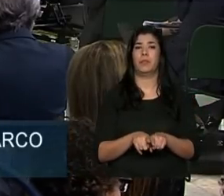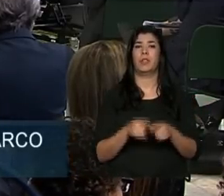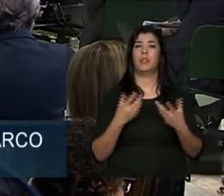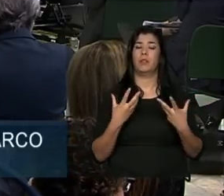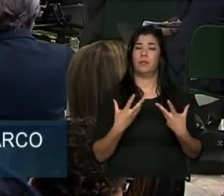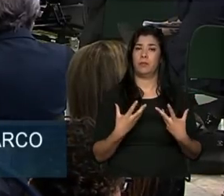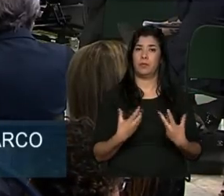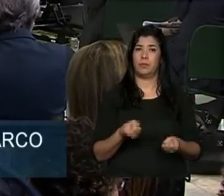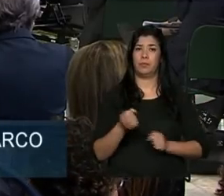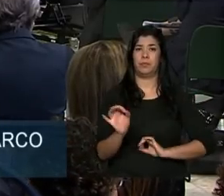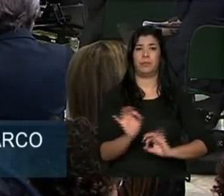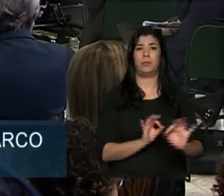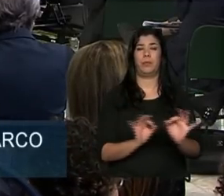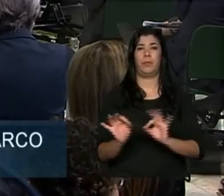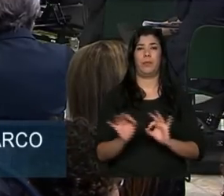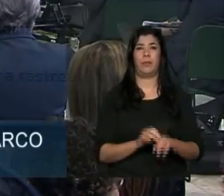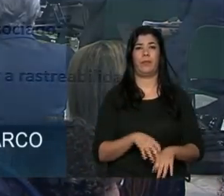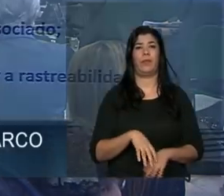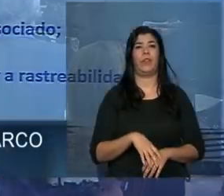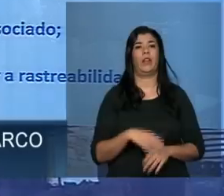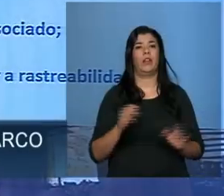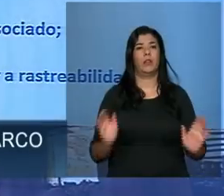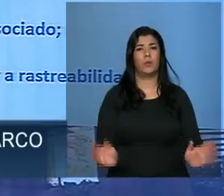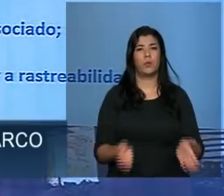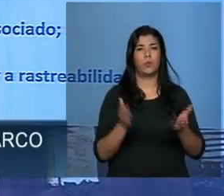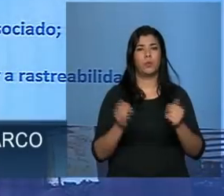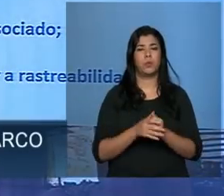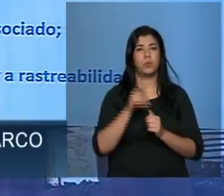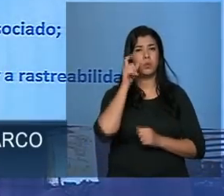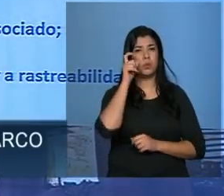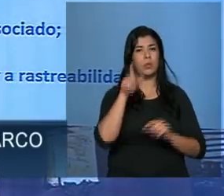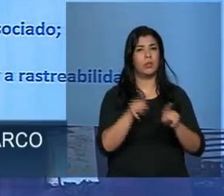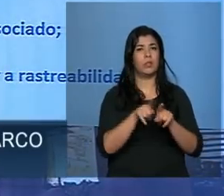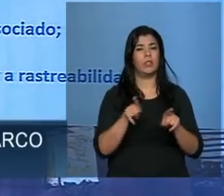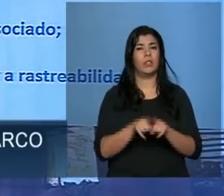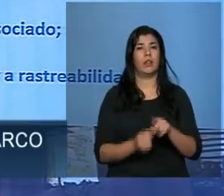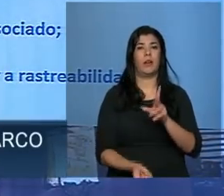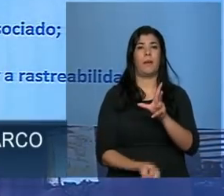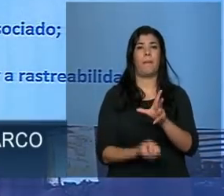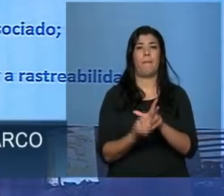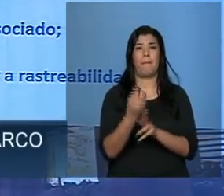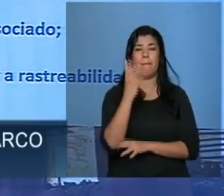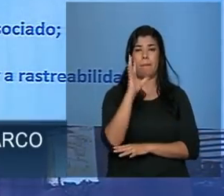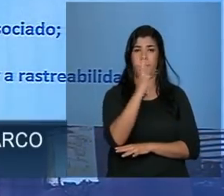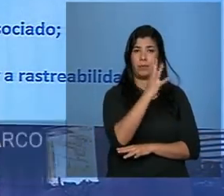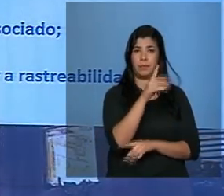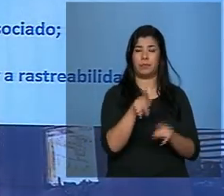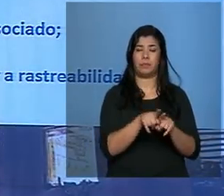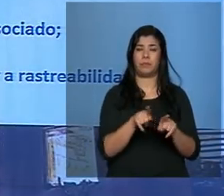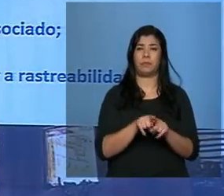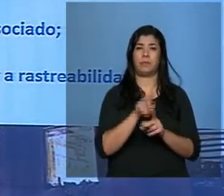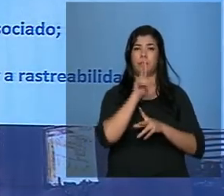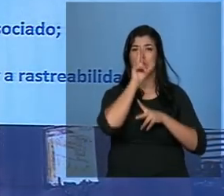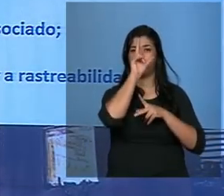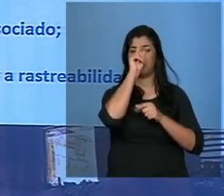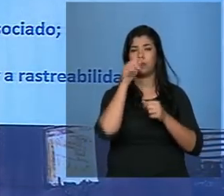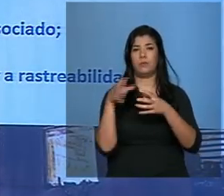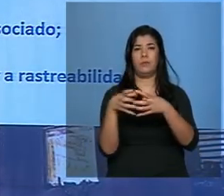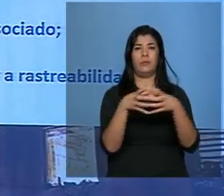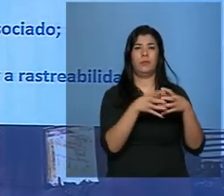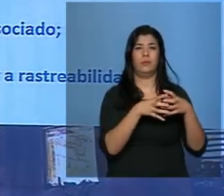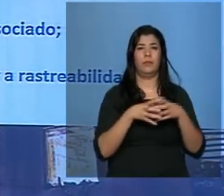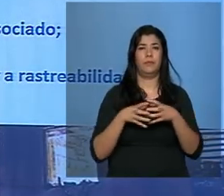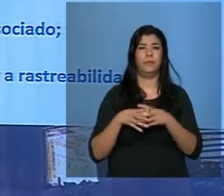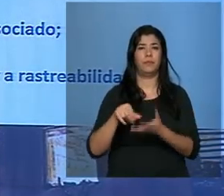vamos para a parte de fomento à inovação e adensamento das cadeias produtivas, tá? Com o fortalecimento também das comunidades, com